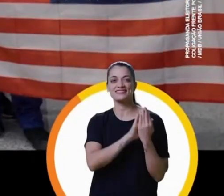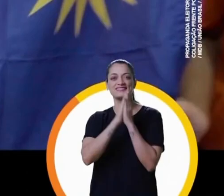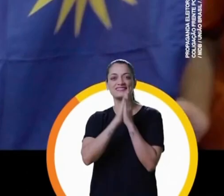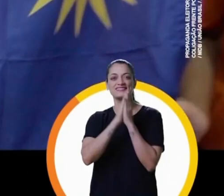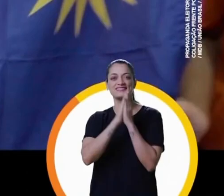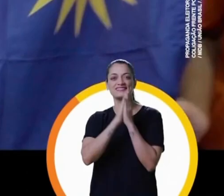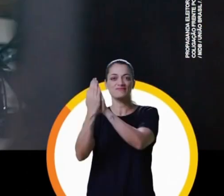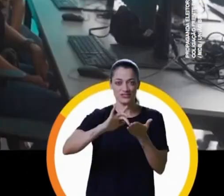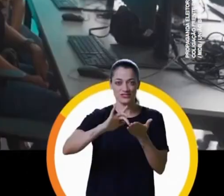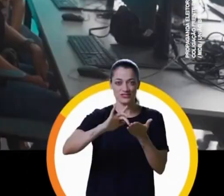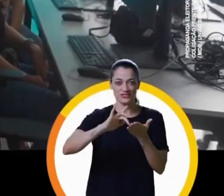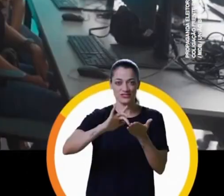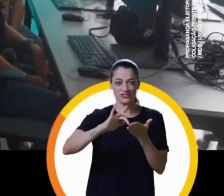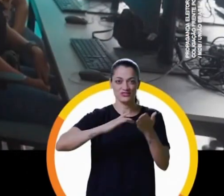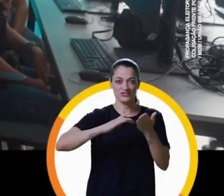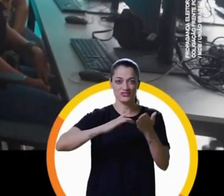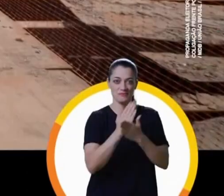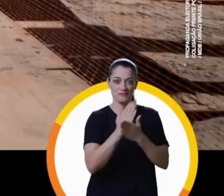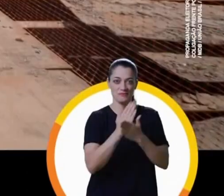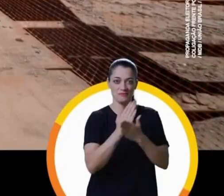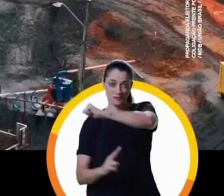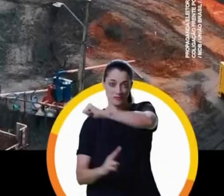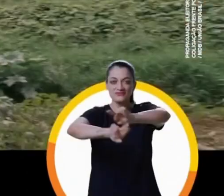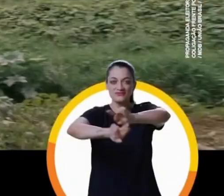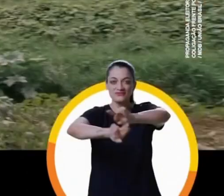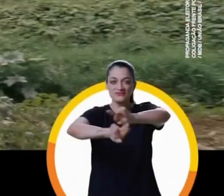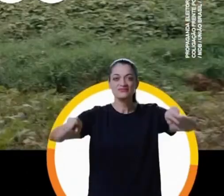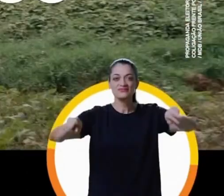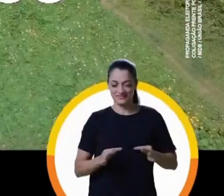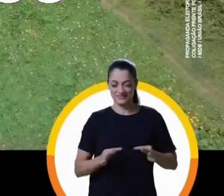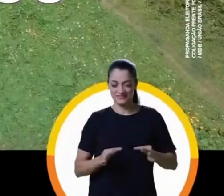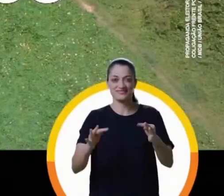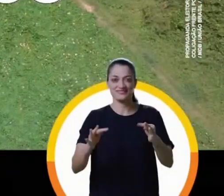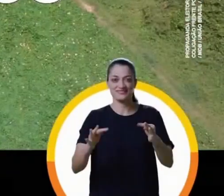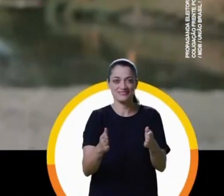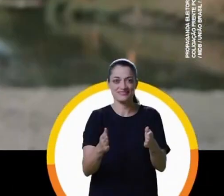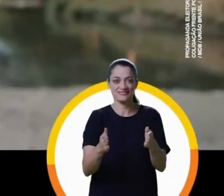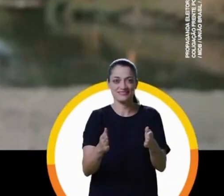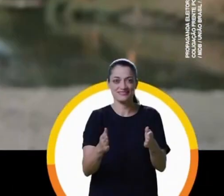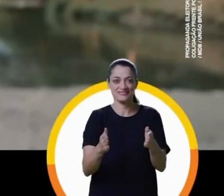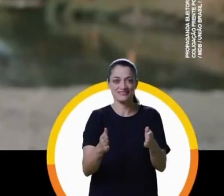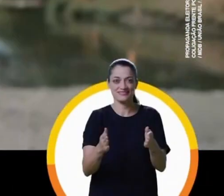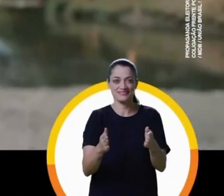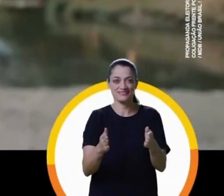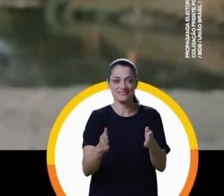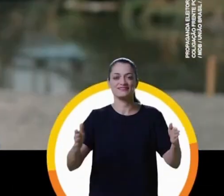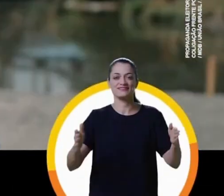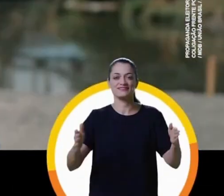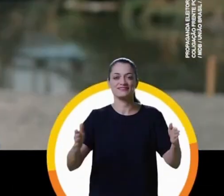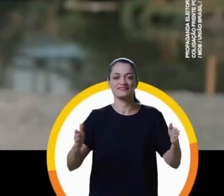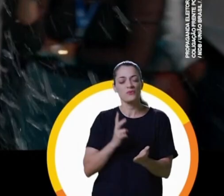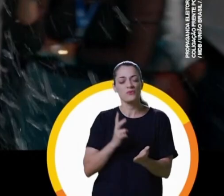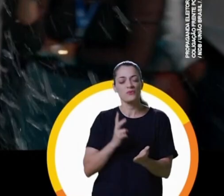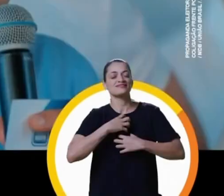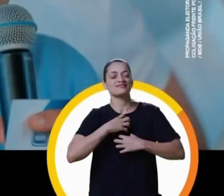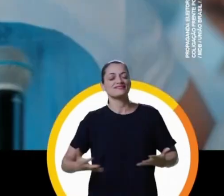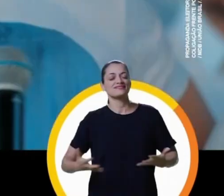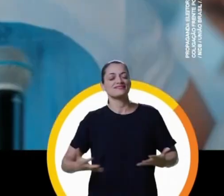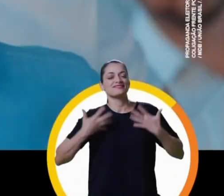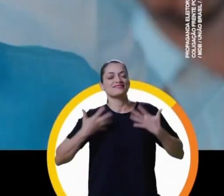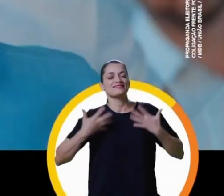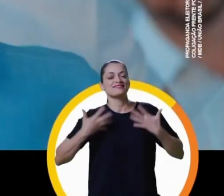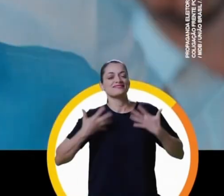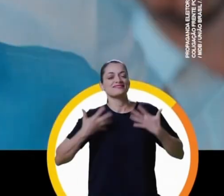Embarque digital, novas pontes e até alargamento de rio. E João? João vai seguir animado,